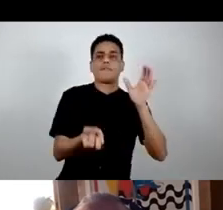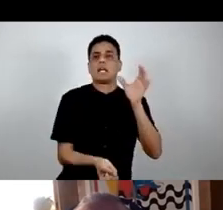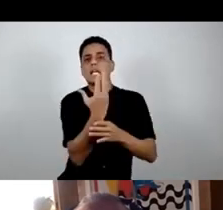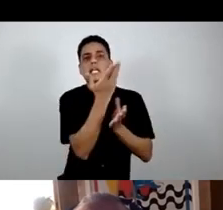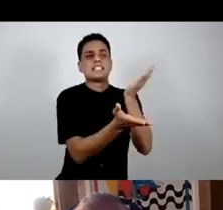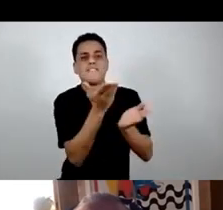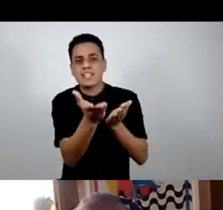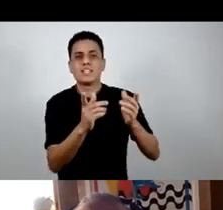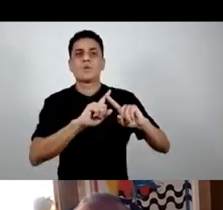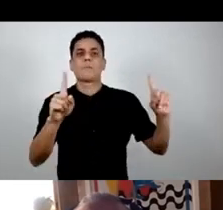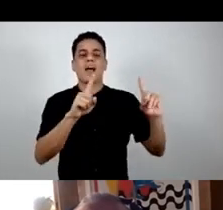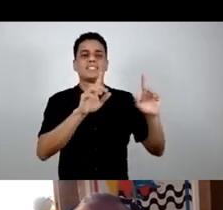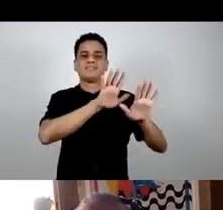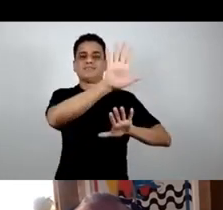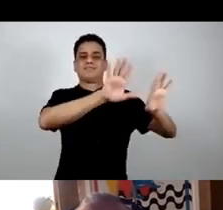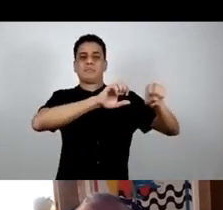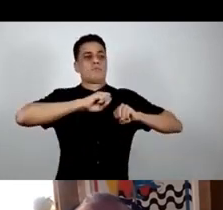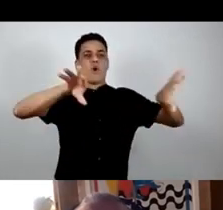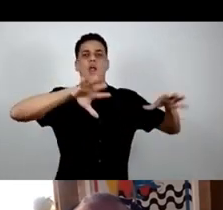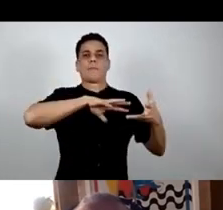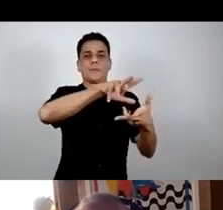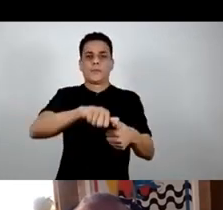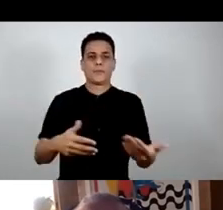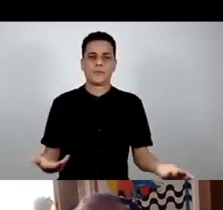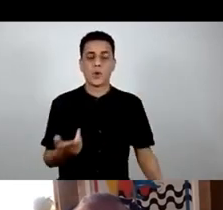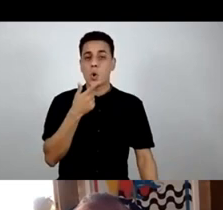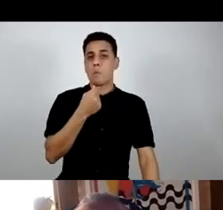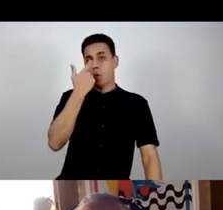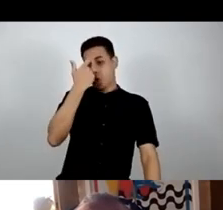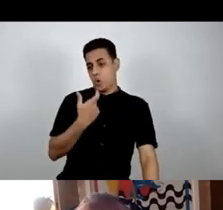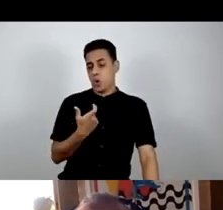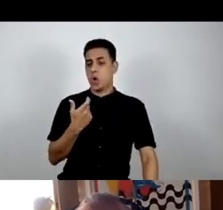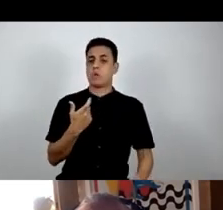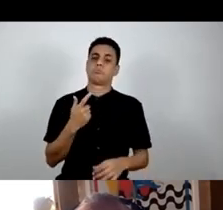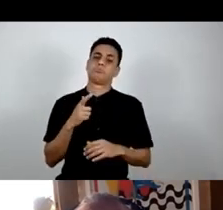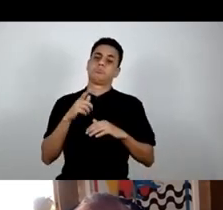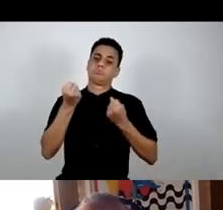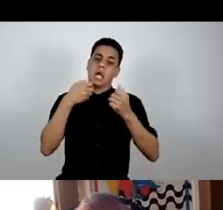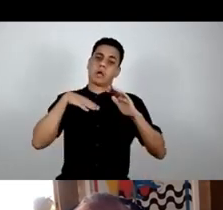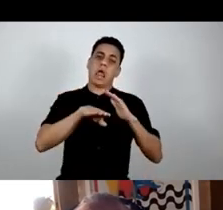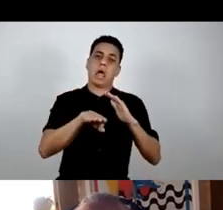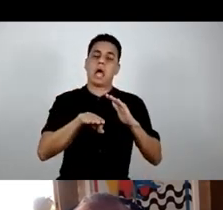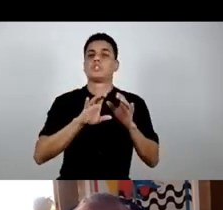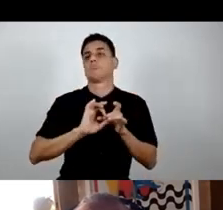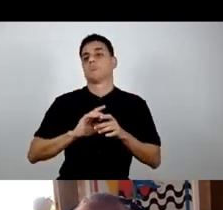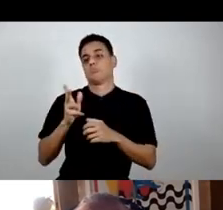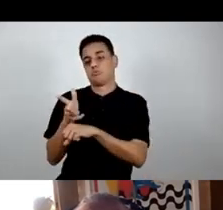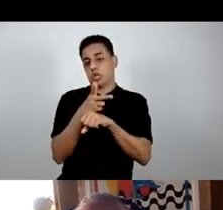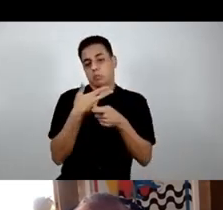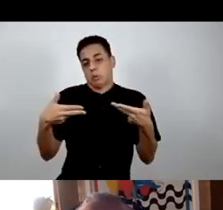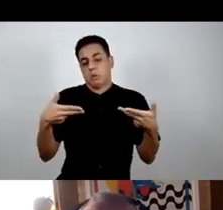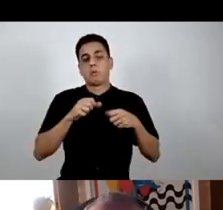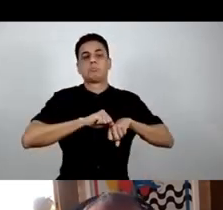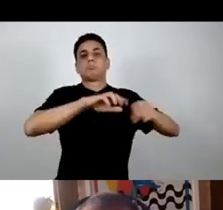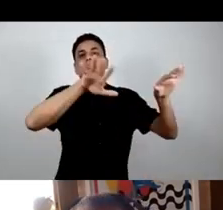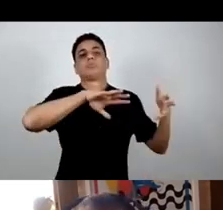serviços, e que depois se lança no mundo. Um garoto numa garagem lança um produto e no dia seguinte ele está à disponibilidade do mundo. Então, essa